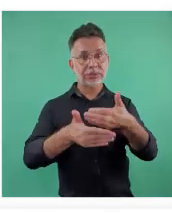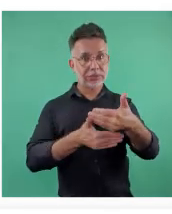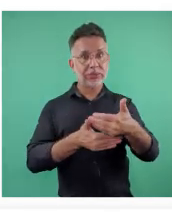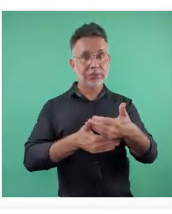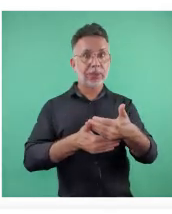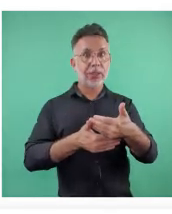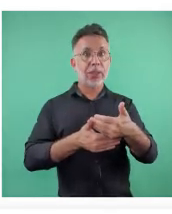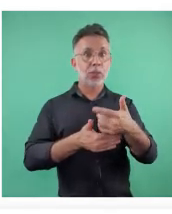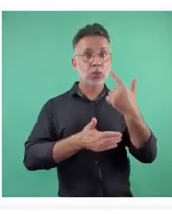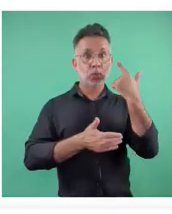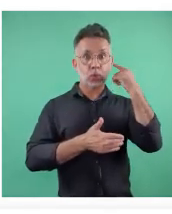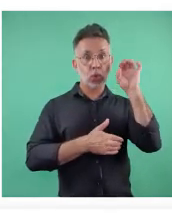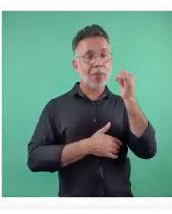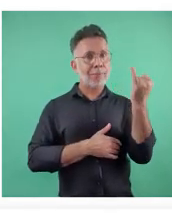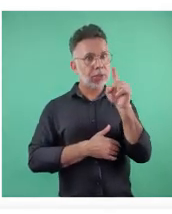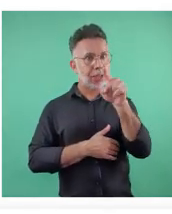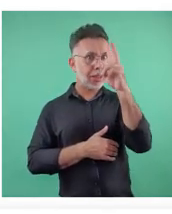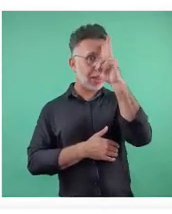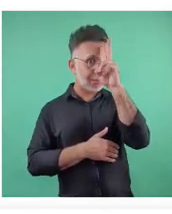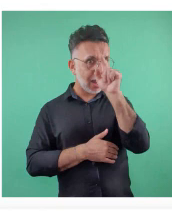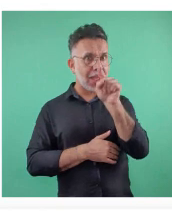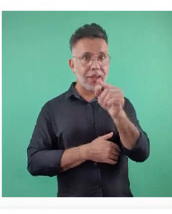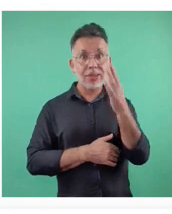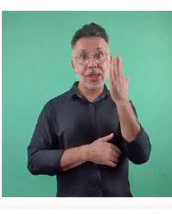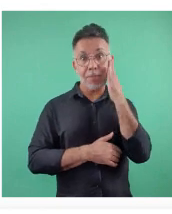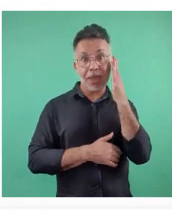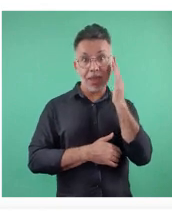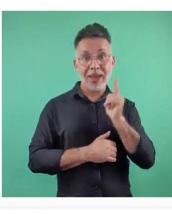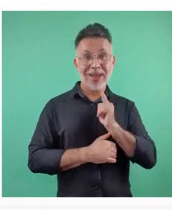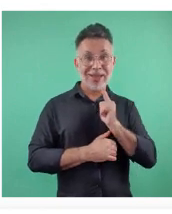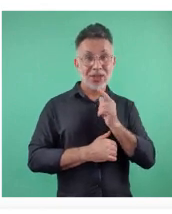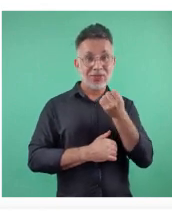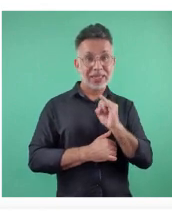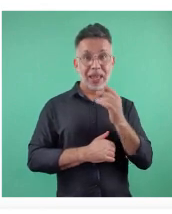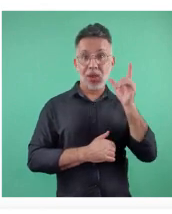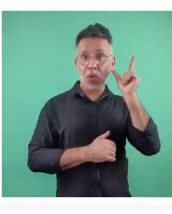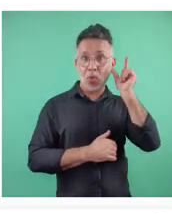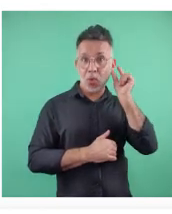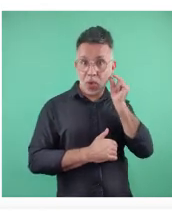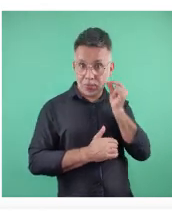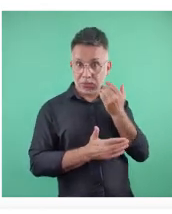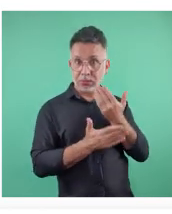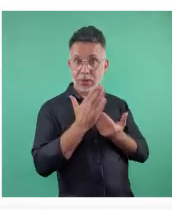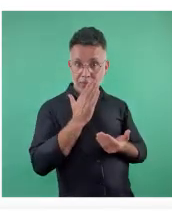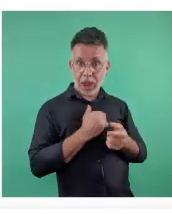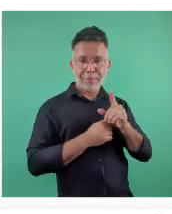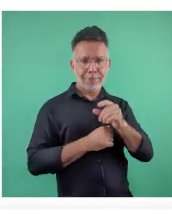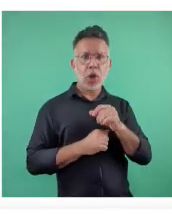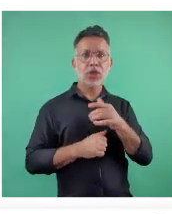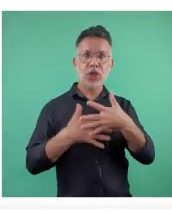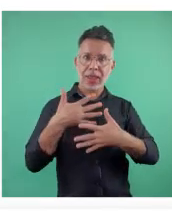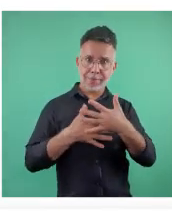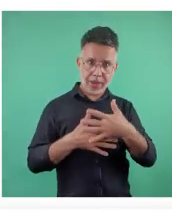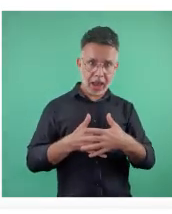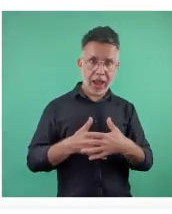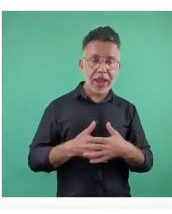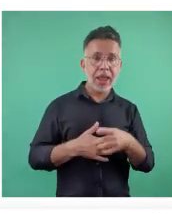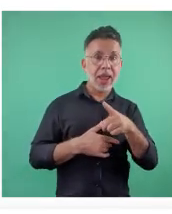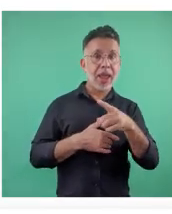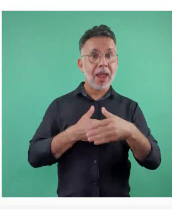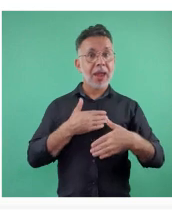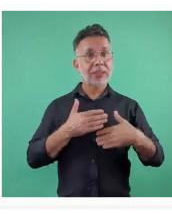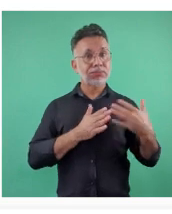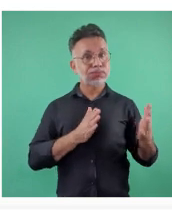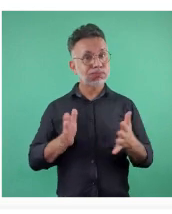interferir diretamente na função do processamento do som. Então, é muito importante lembrar e saber